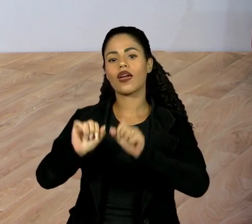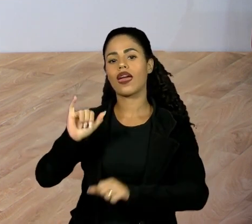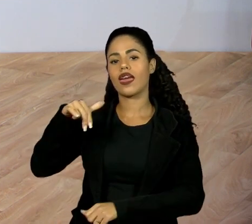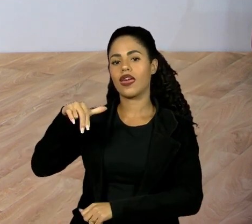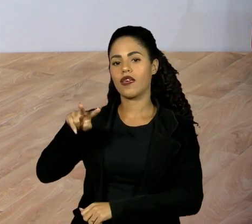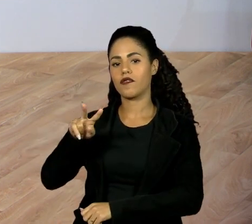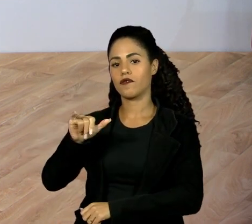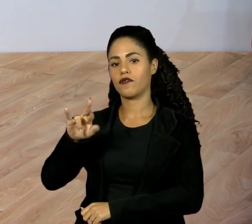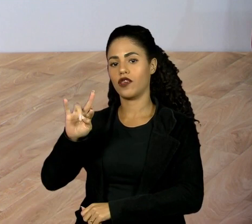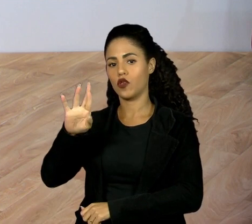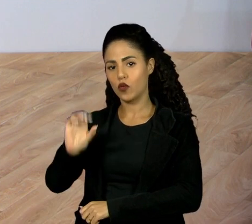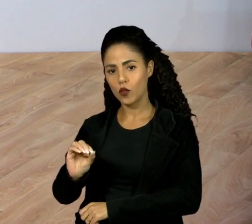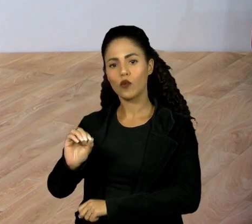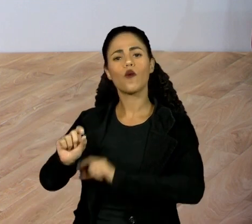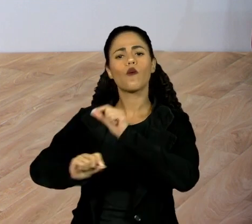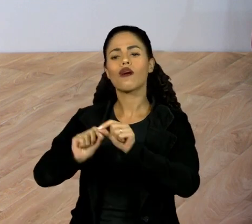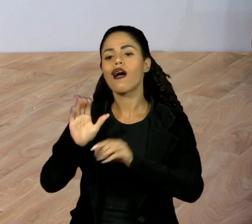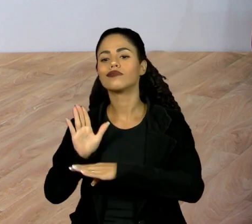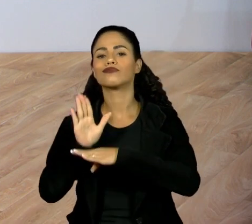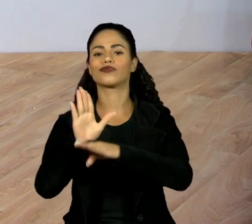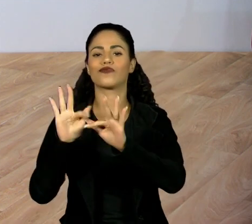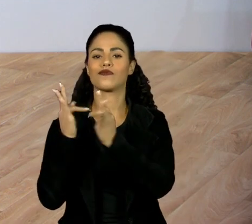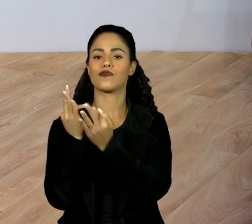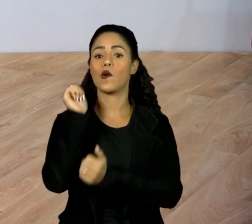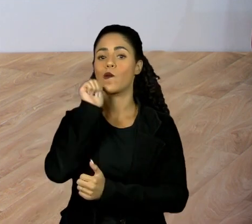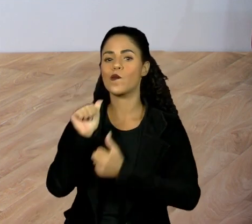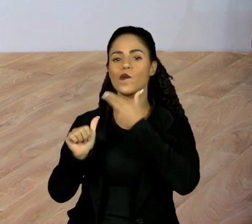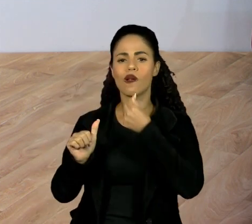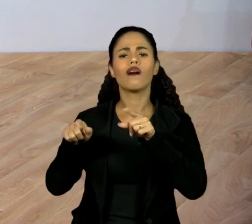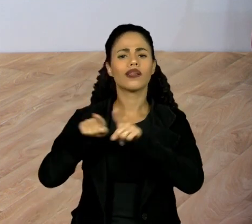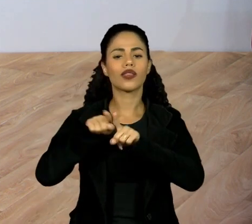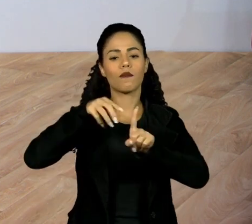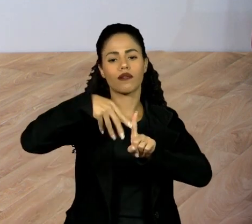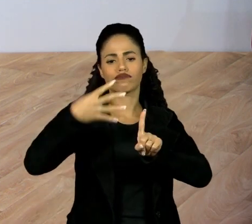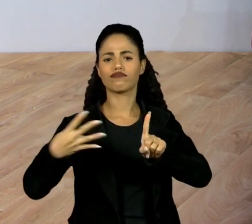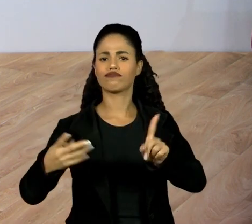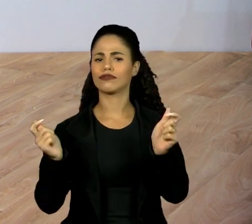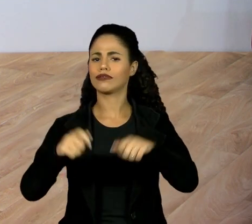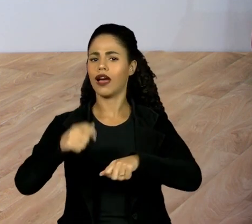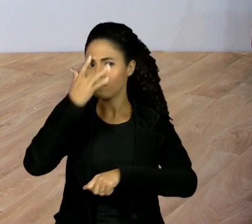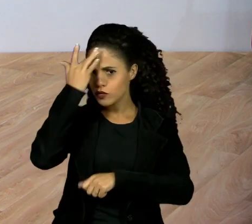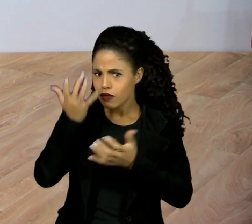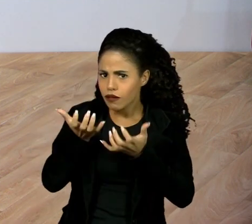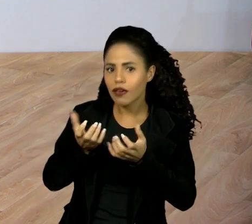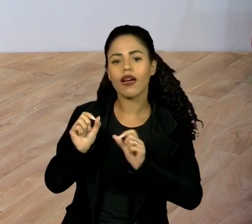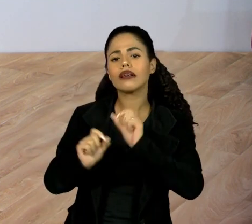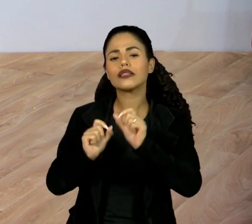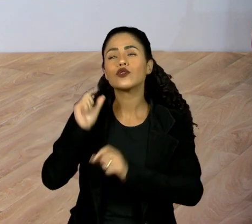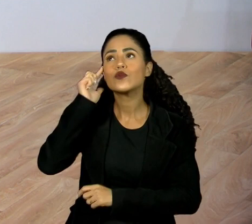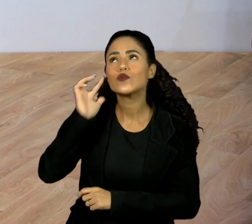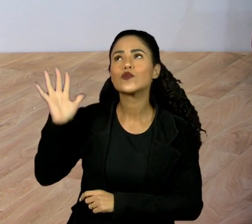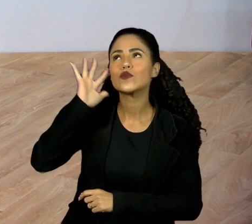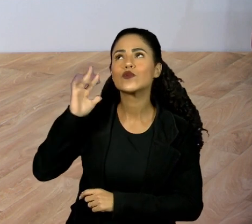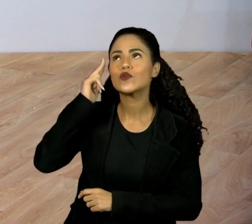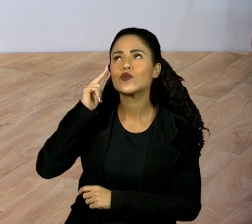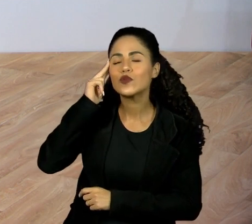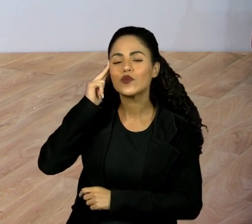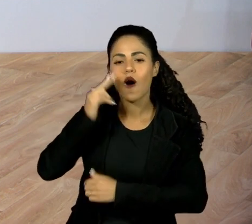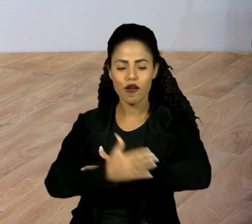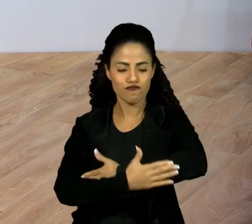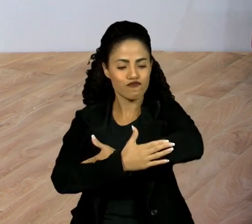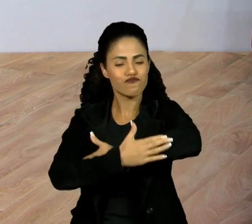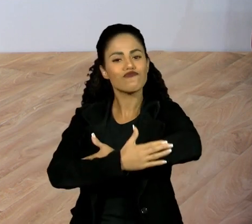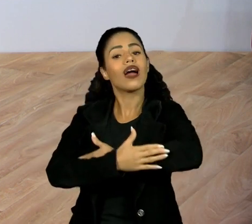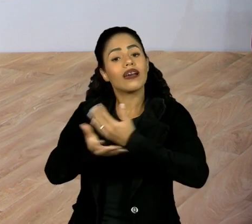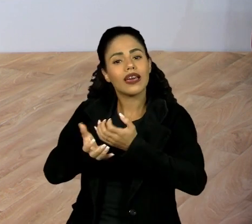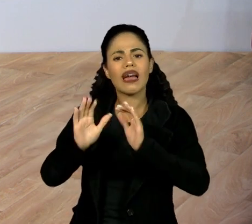não apenas homens e mulheres inférteis, mas também os casais homoafetivos e pessoas que querem realizar o sonho de ter um bebê e começar uma